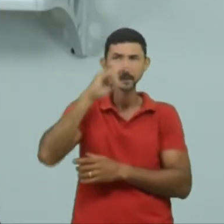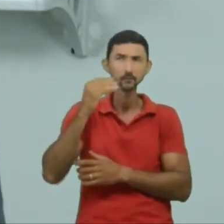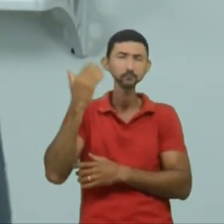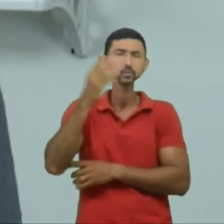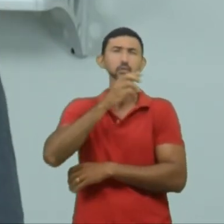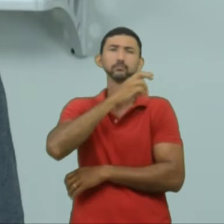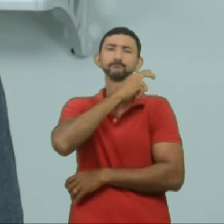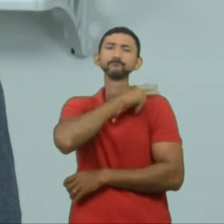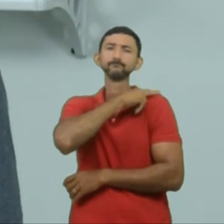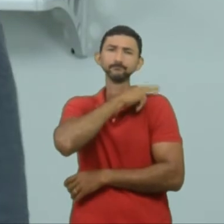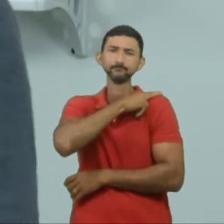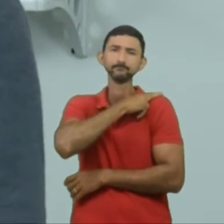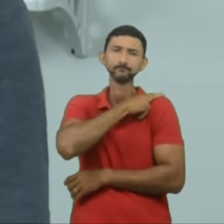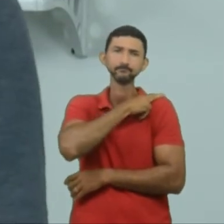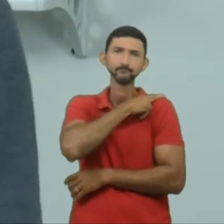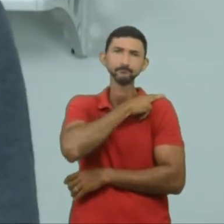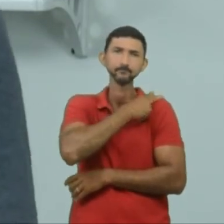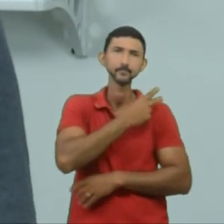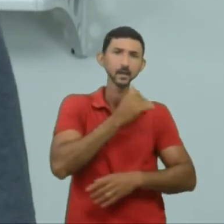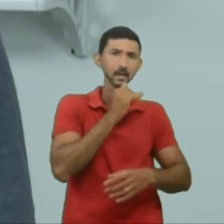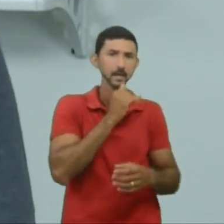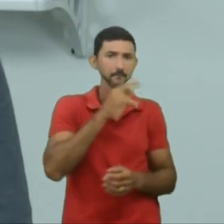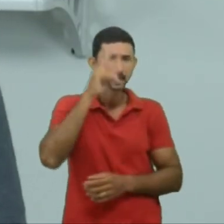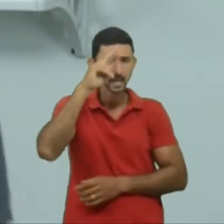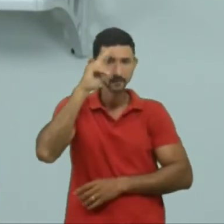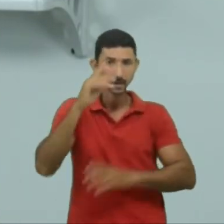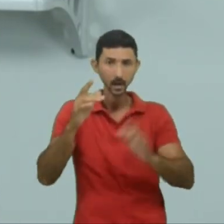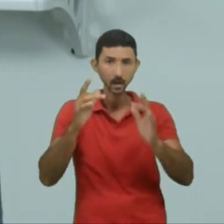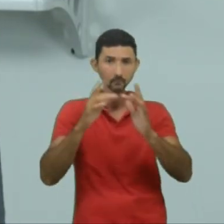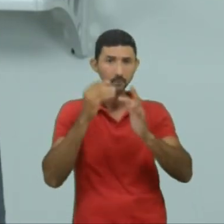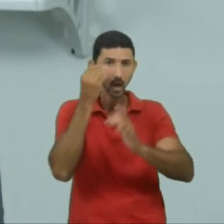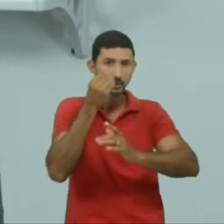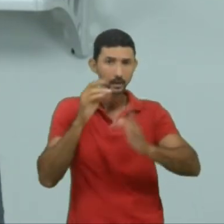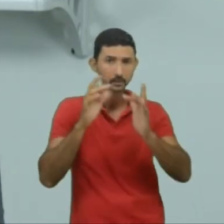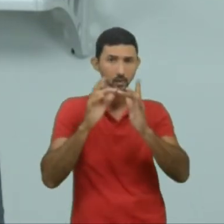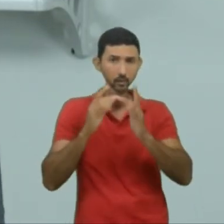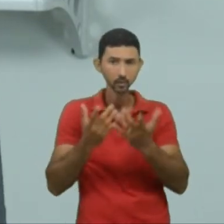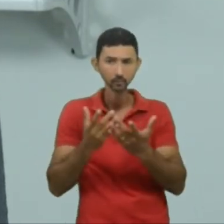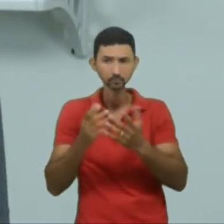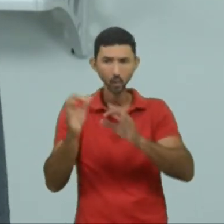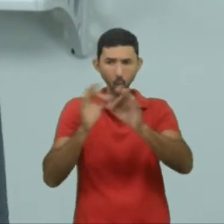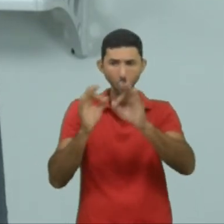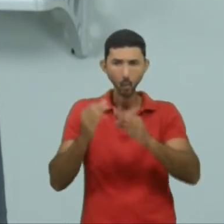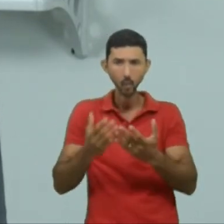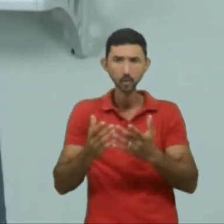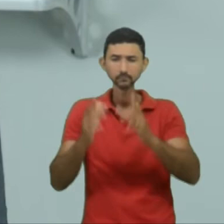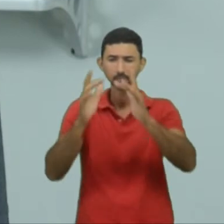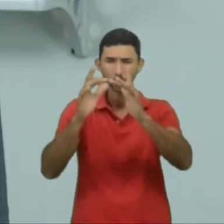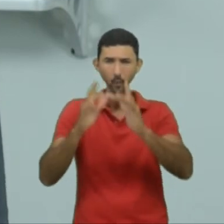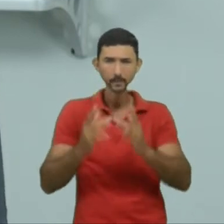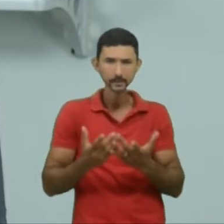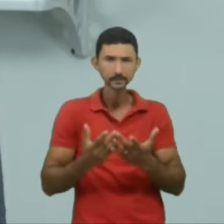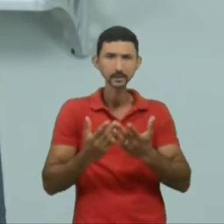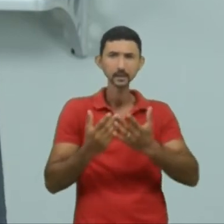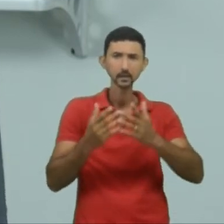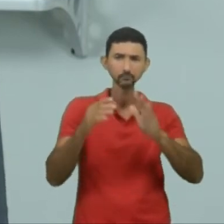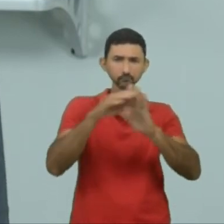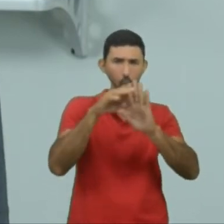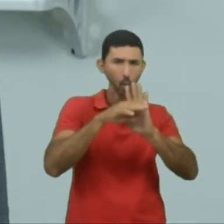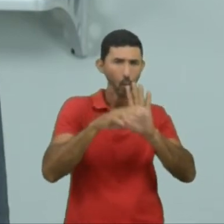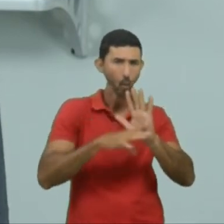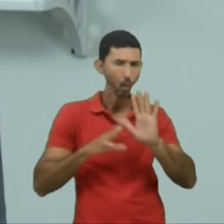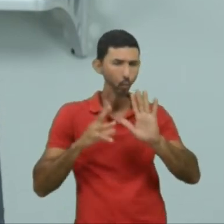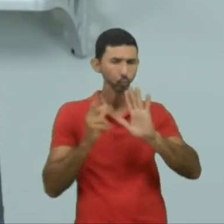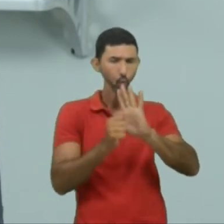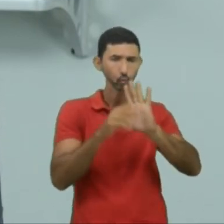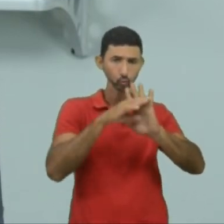ensino médio, você vai trabalhar com análise combinatória. Você vai trabalhar lá arranjo, combinações, permutações. E